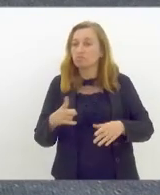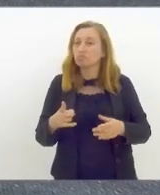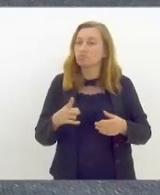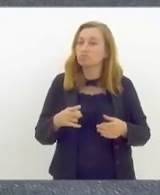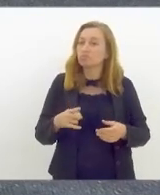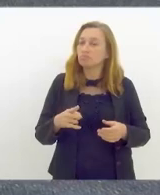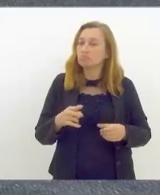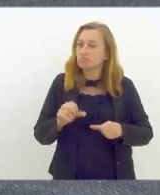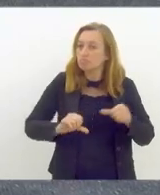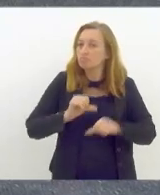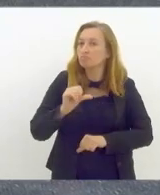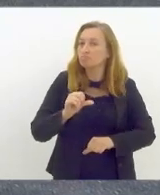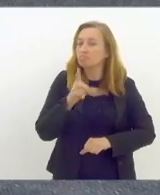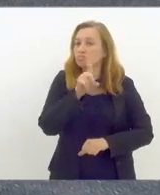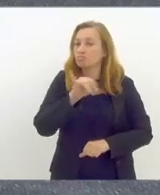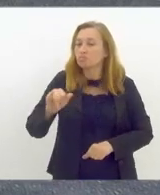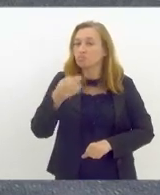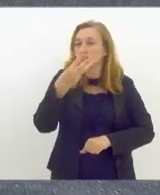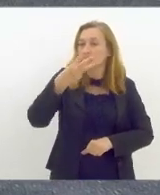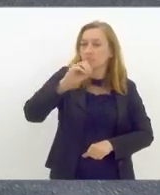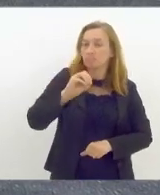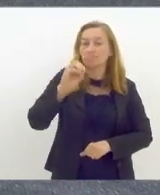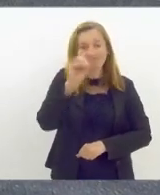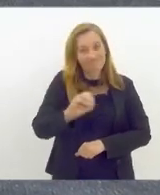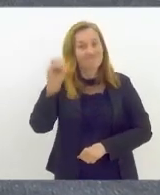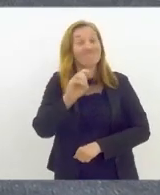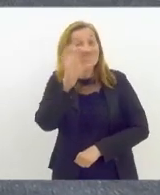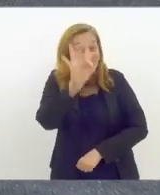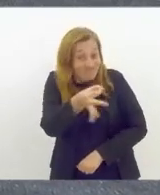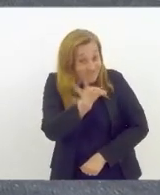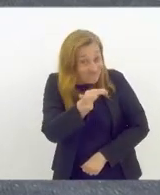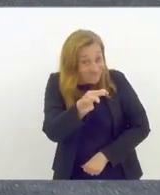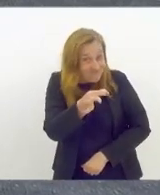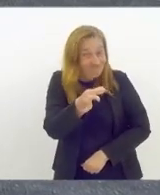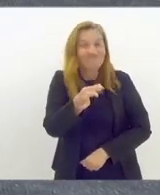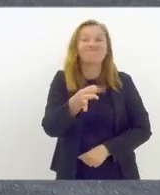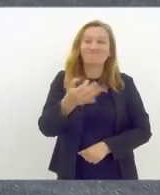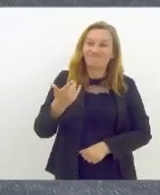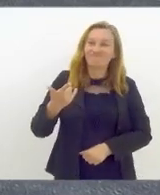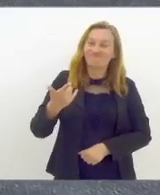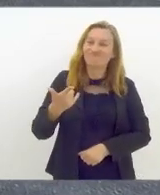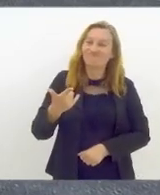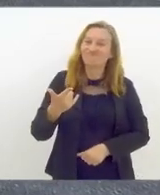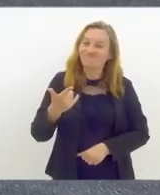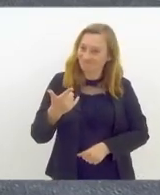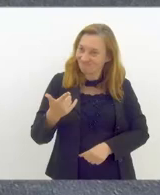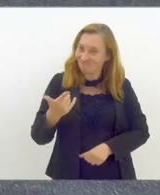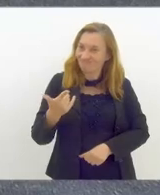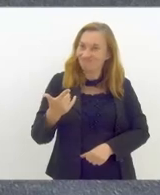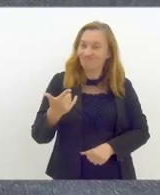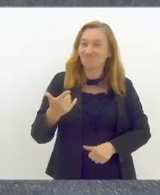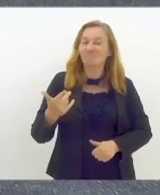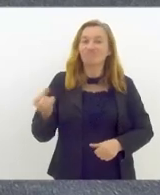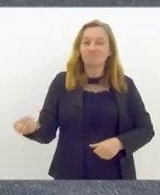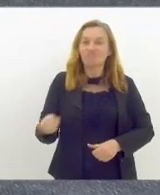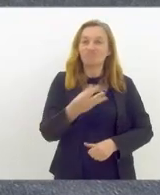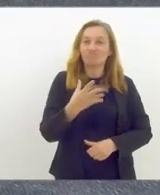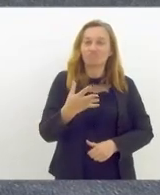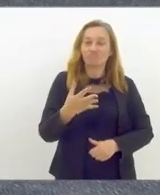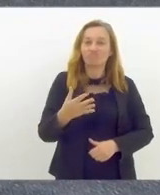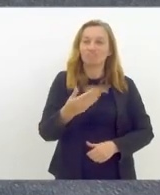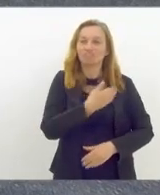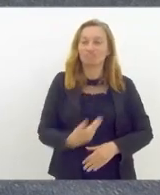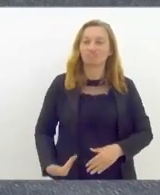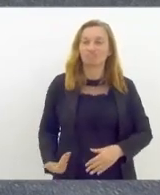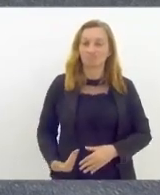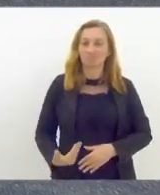essa página no dia 30 de outubro, né? E certamente varrê-los de vez em 30 de dezembro com a posse do novo governo do presidente Lula em 1º de